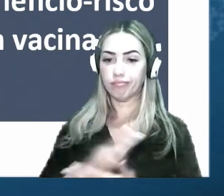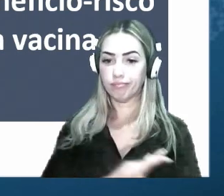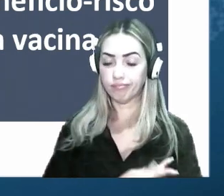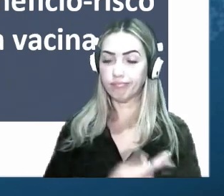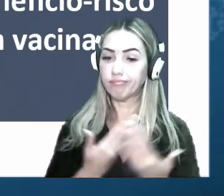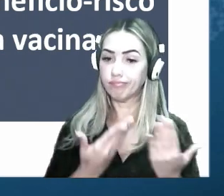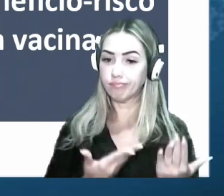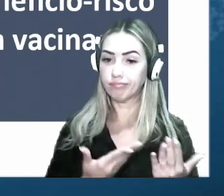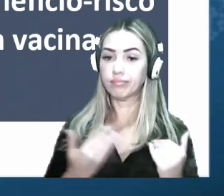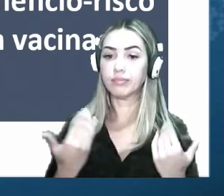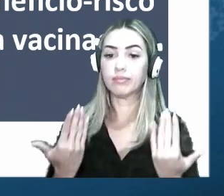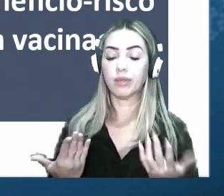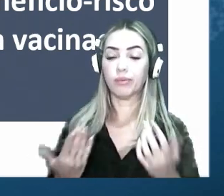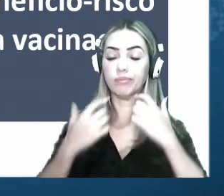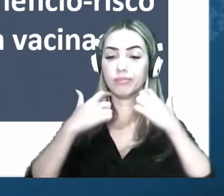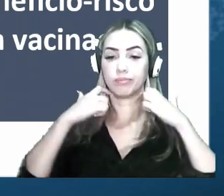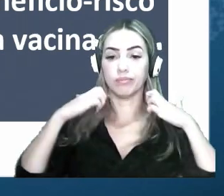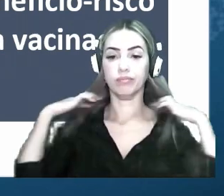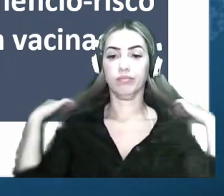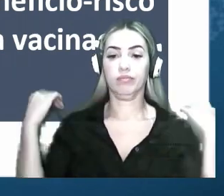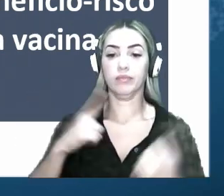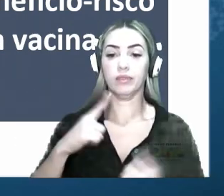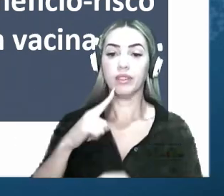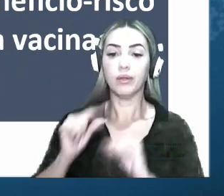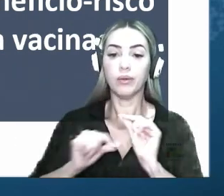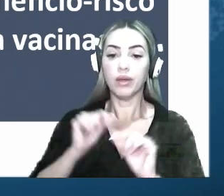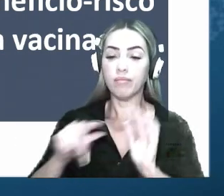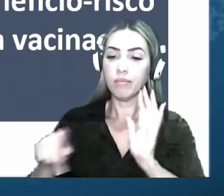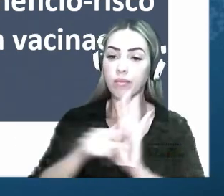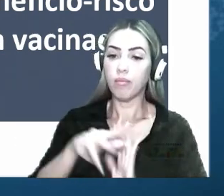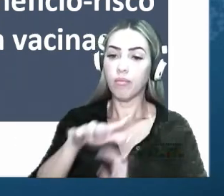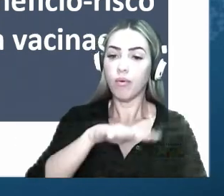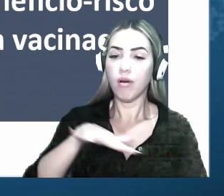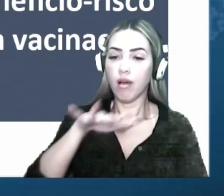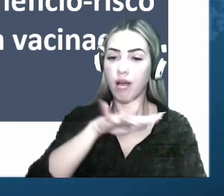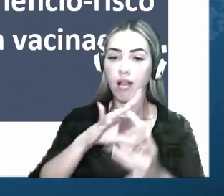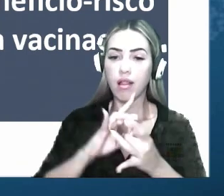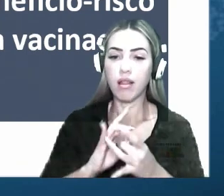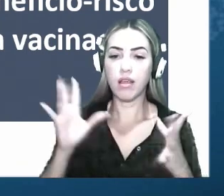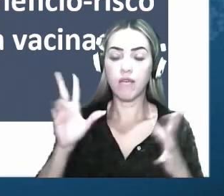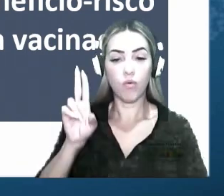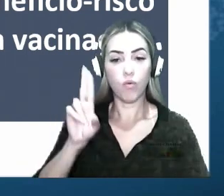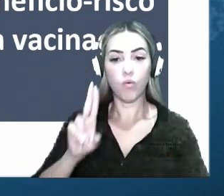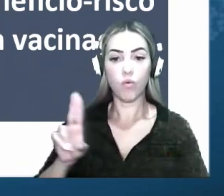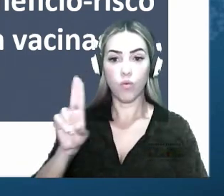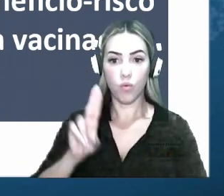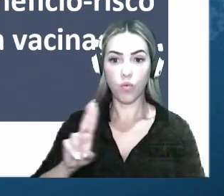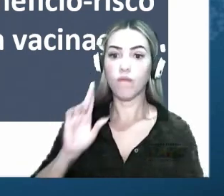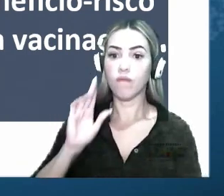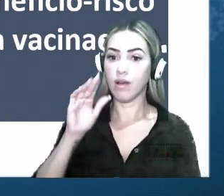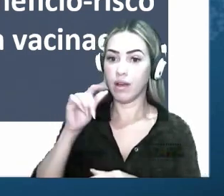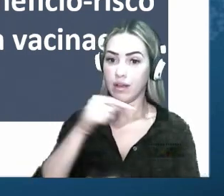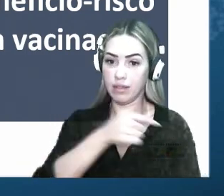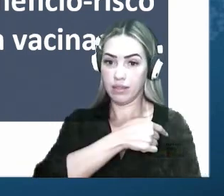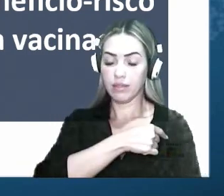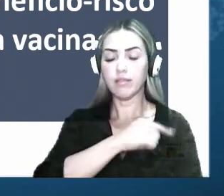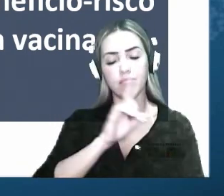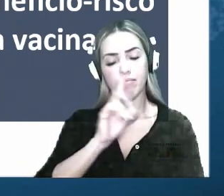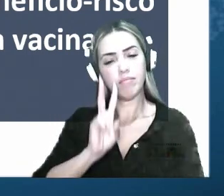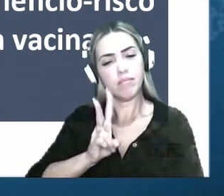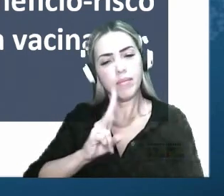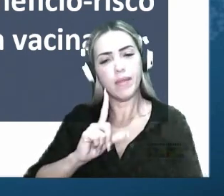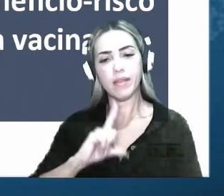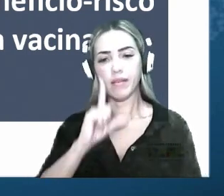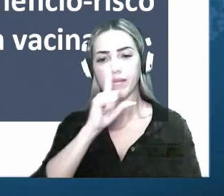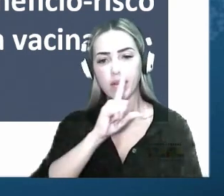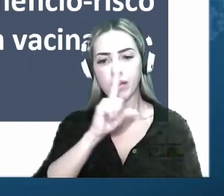uma agência nacional autorizou o uso de uma vacina, mesmo tendo lacunas de conhecimento sobre o dengue 3 e